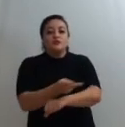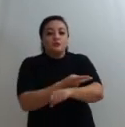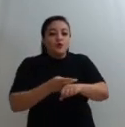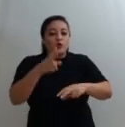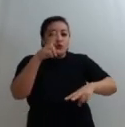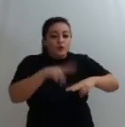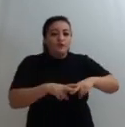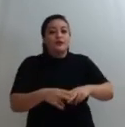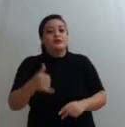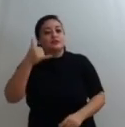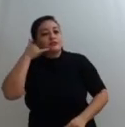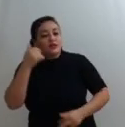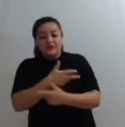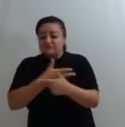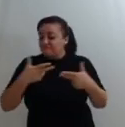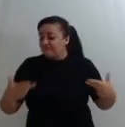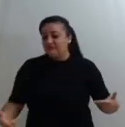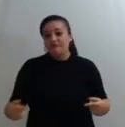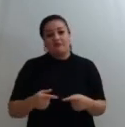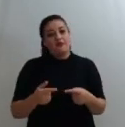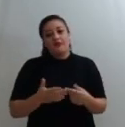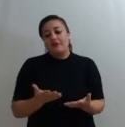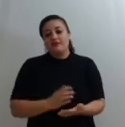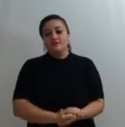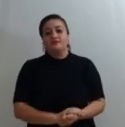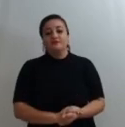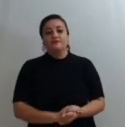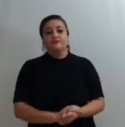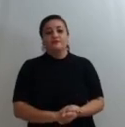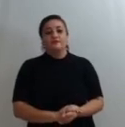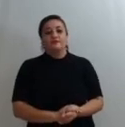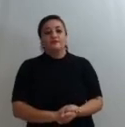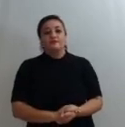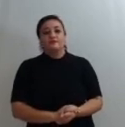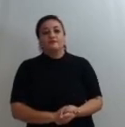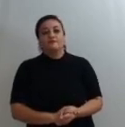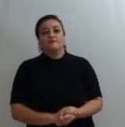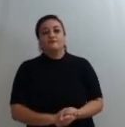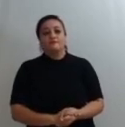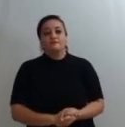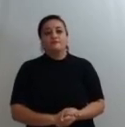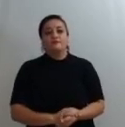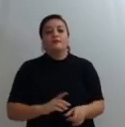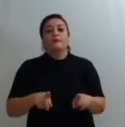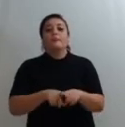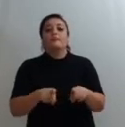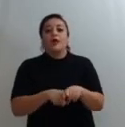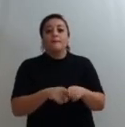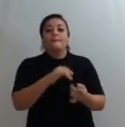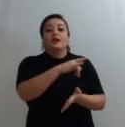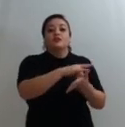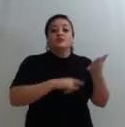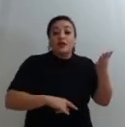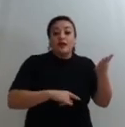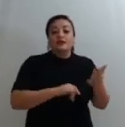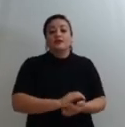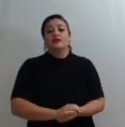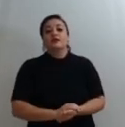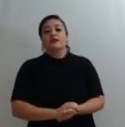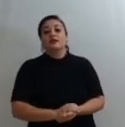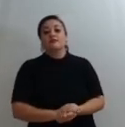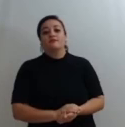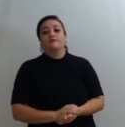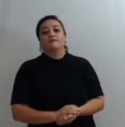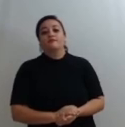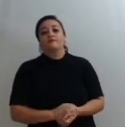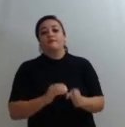celulares, smartphones, computadores, tablets, mídias, dados, pendrives, assim como de arquivos eletrônicos do paciente, decorrência lógica é o acesso